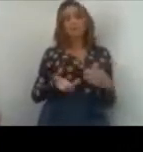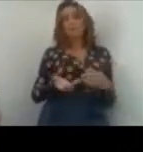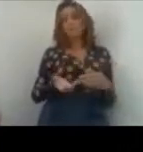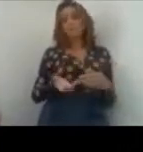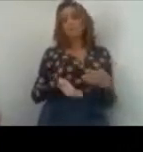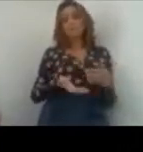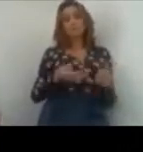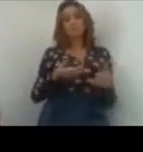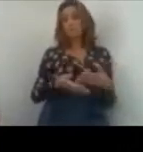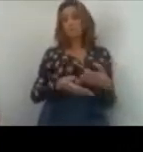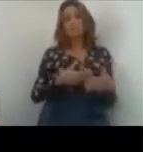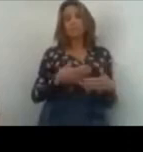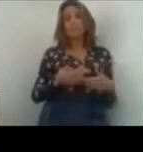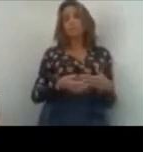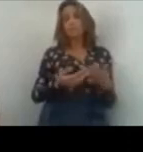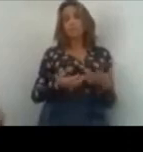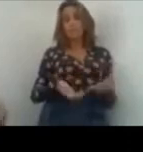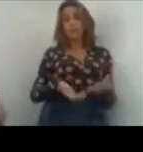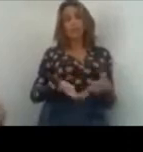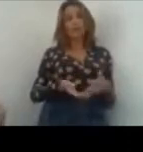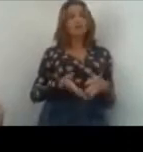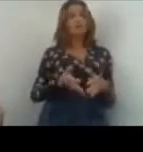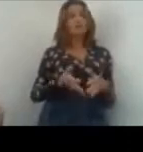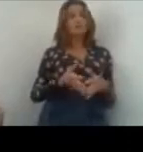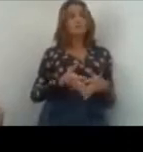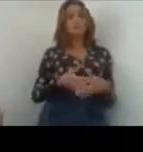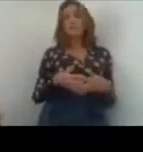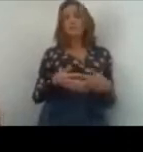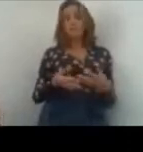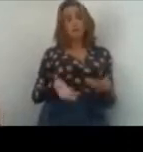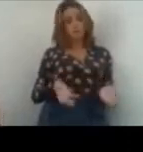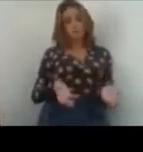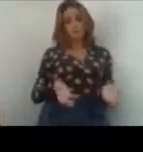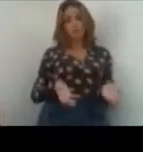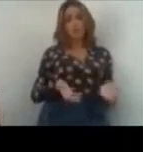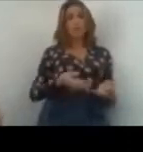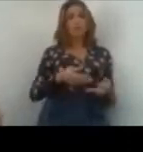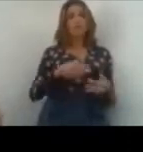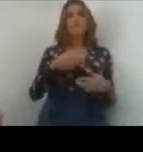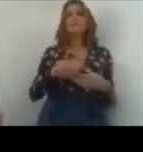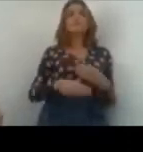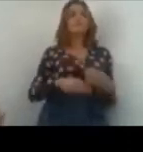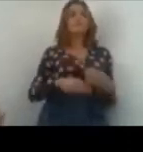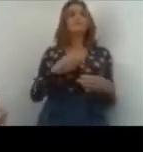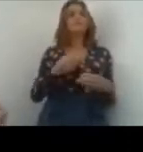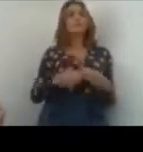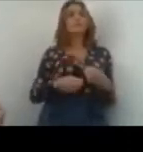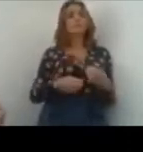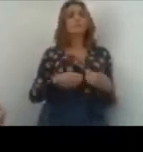raça. E, na verdade, os estudos que você pode procurar são estudos epidemiológicos. Não